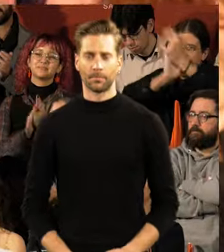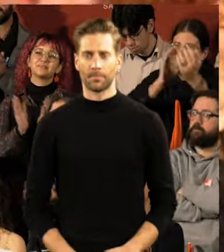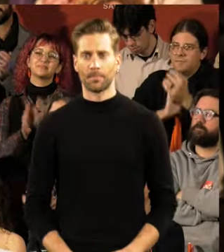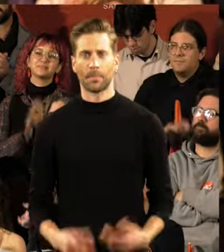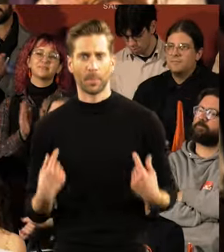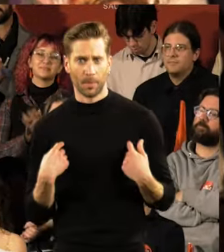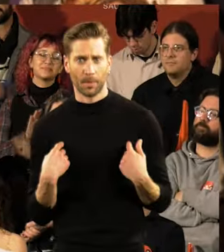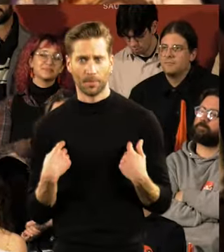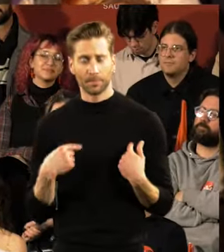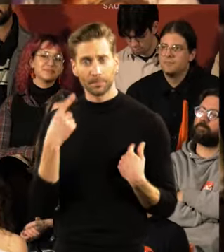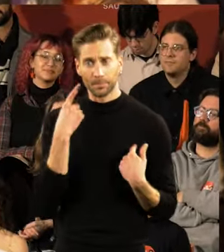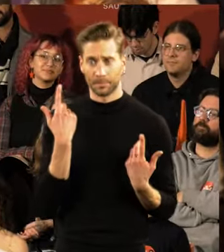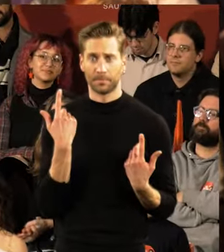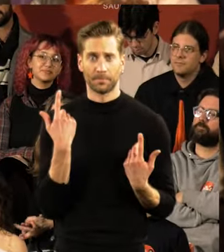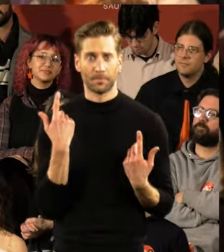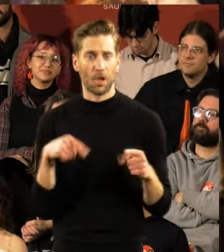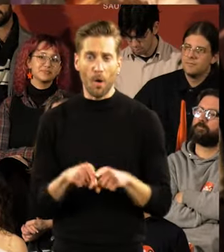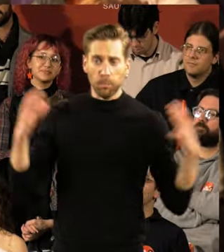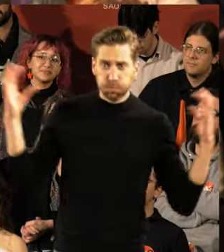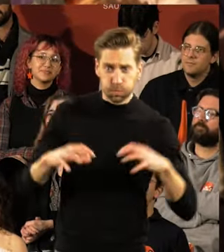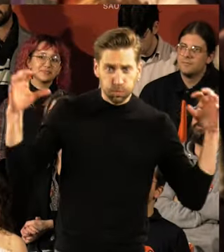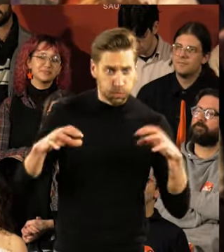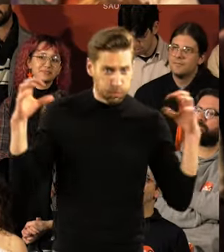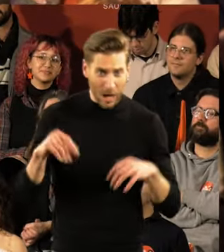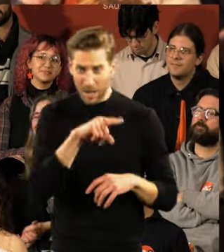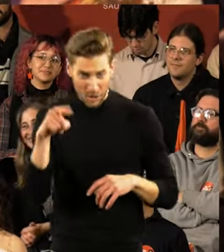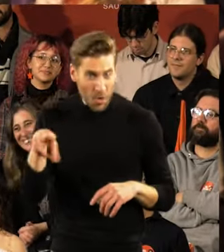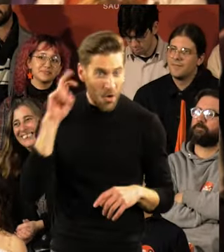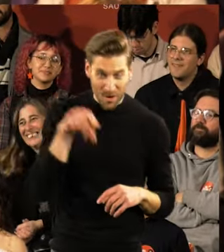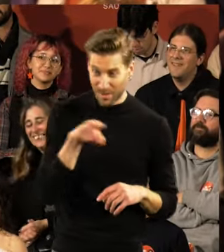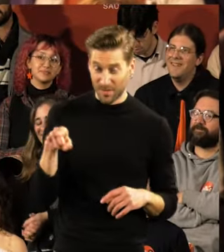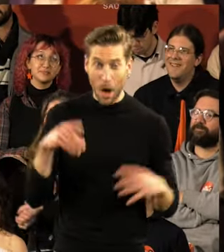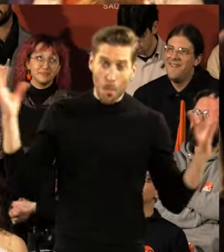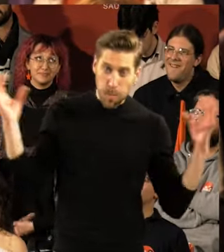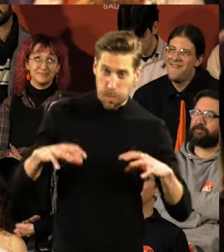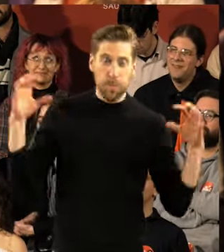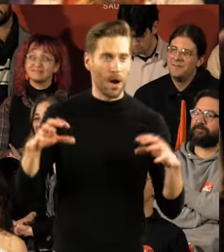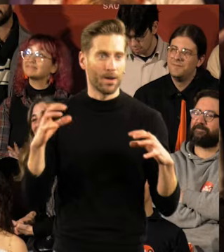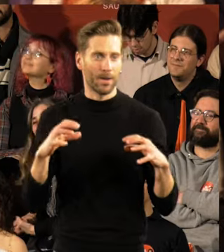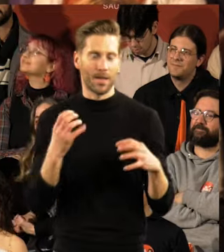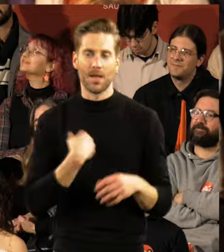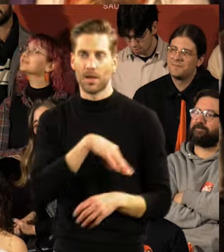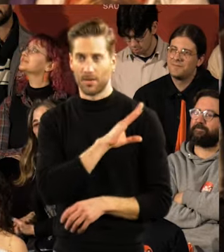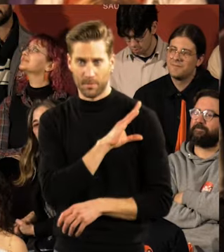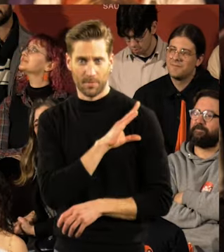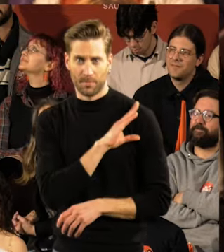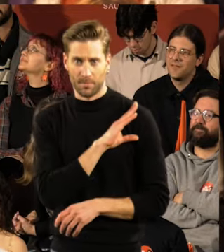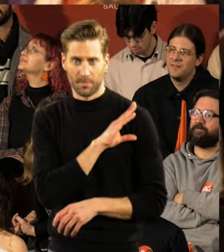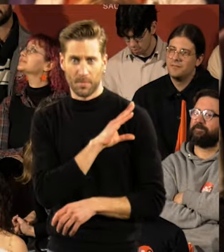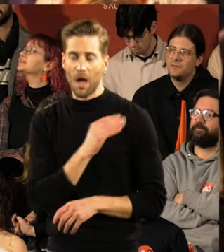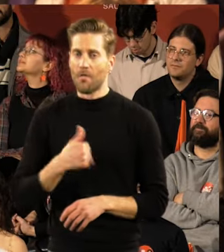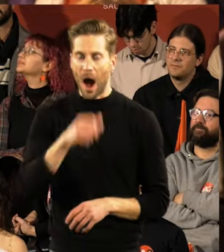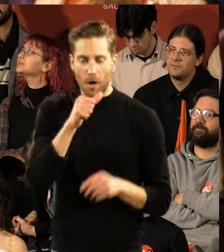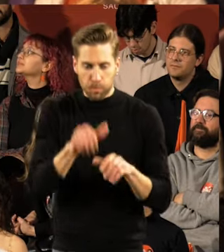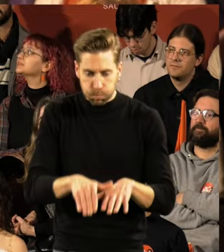Estão a ouvir como eu a carga de água que se está a bater neste momento em Coimbra. Vamos ter muito mais